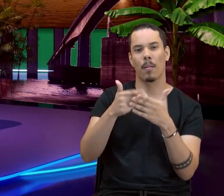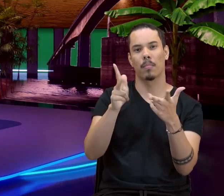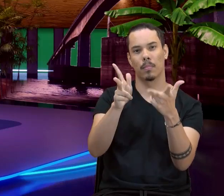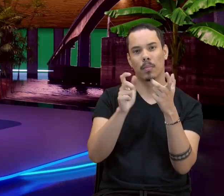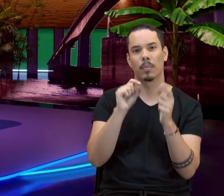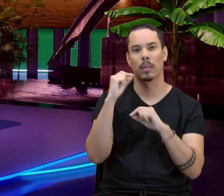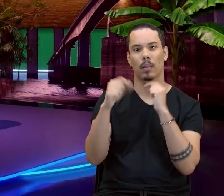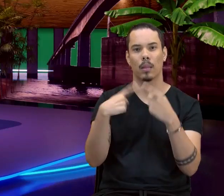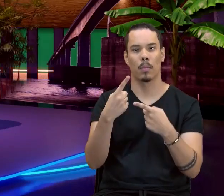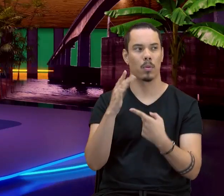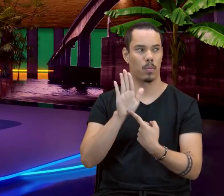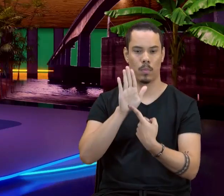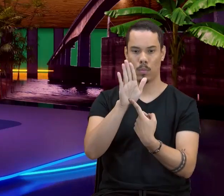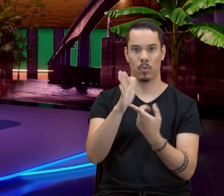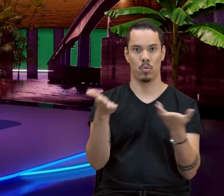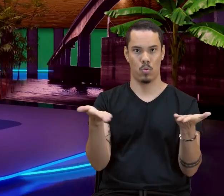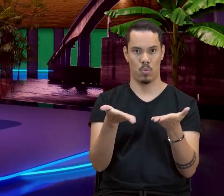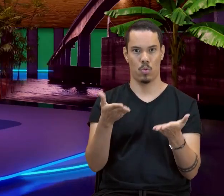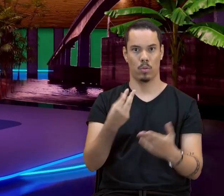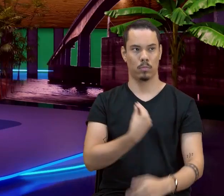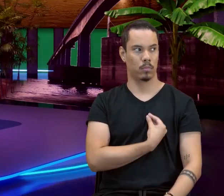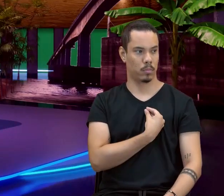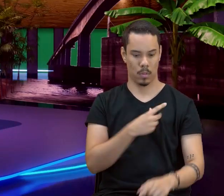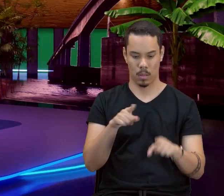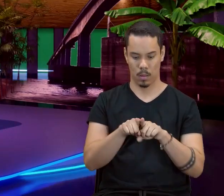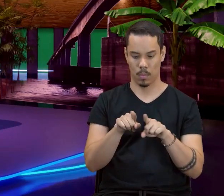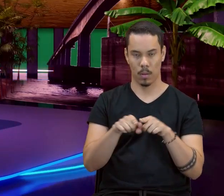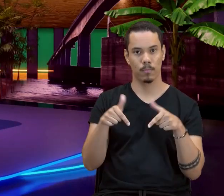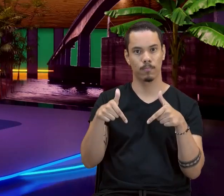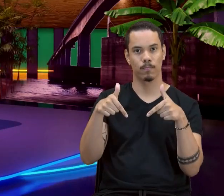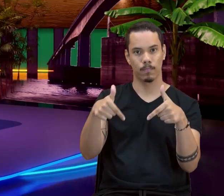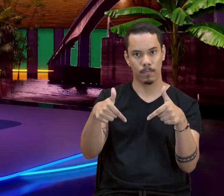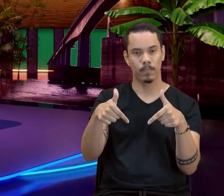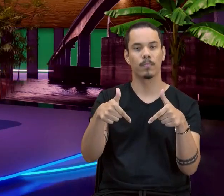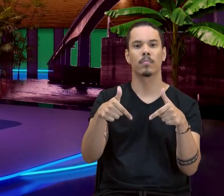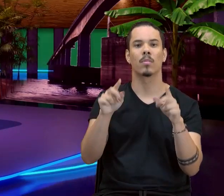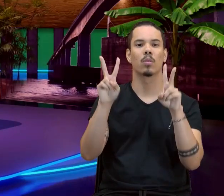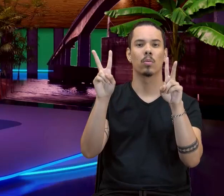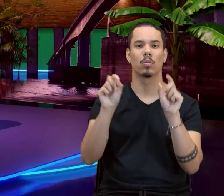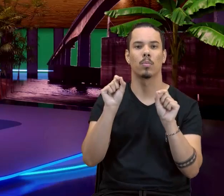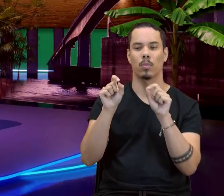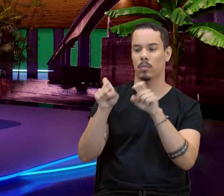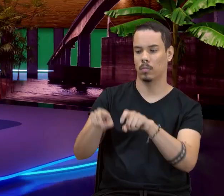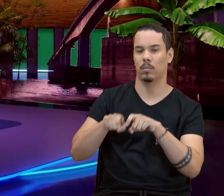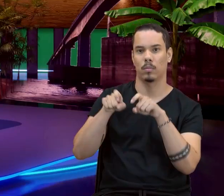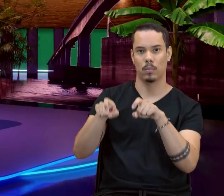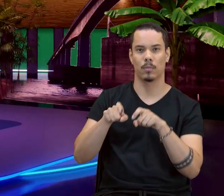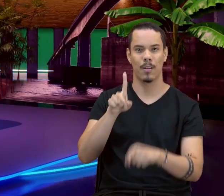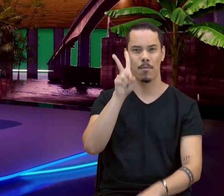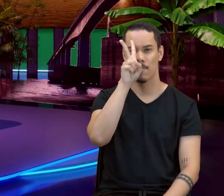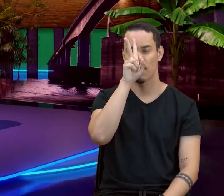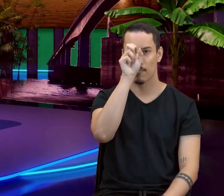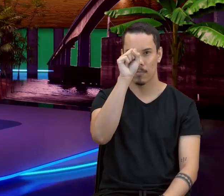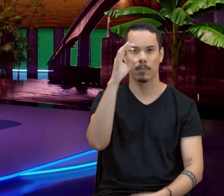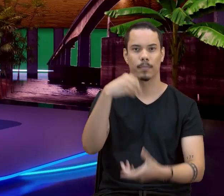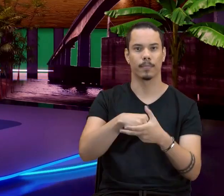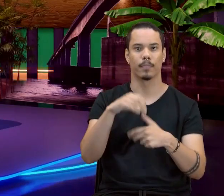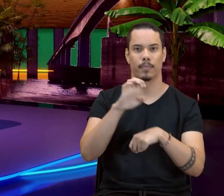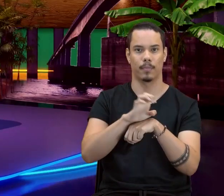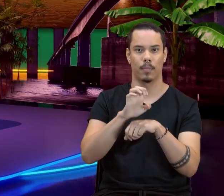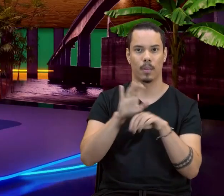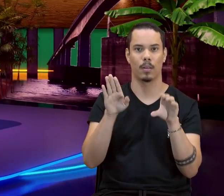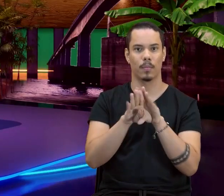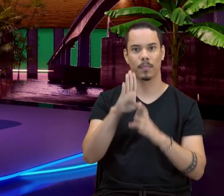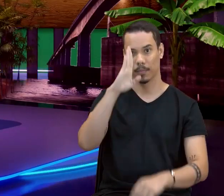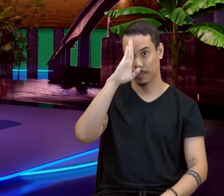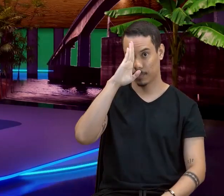já como é atualmente a produtividade, a questão da agricultura, que é muito forte no nosso estado, não é isso? E aí a gente